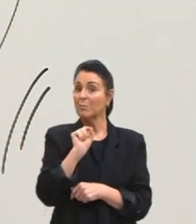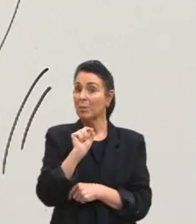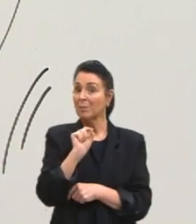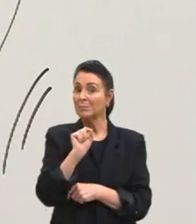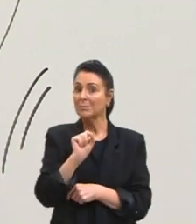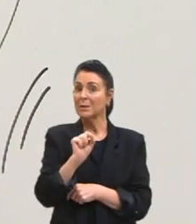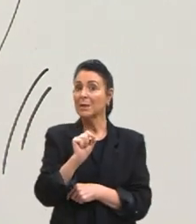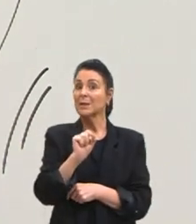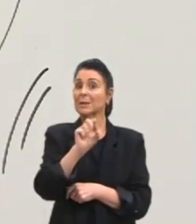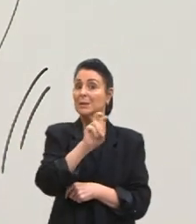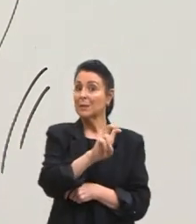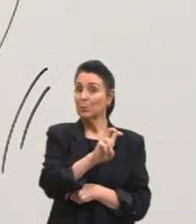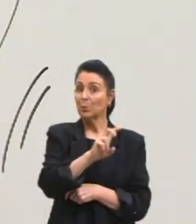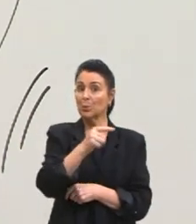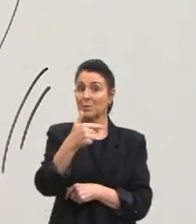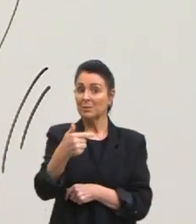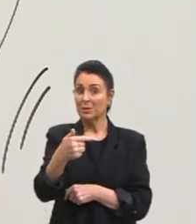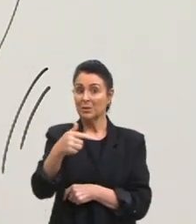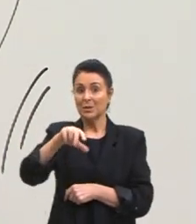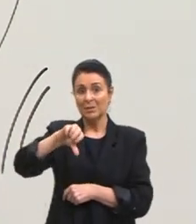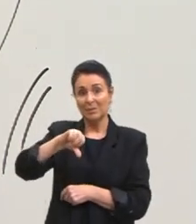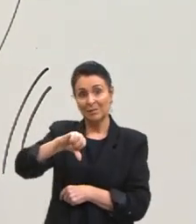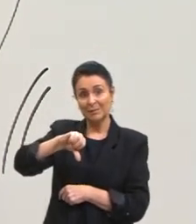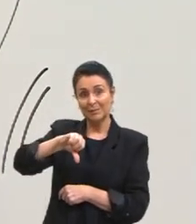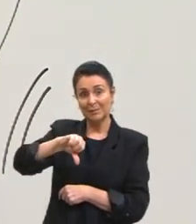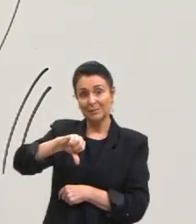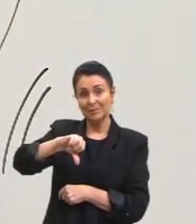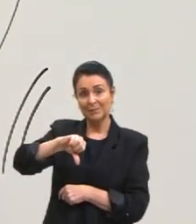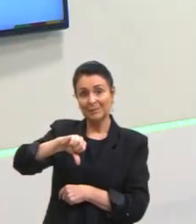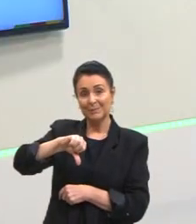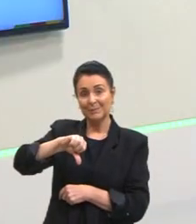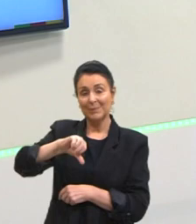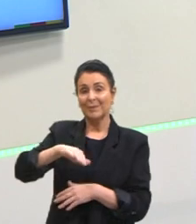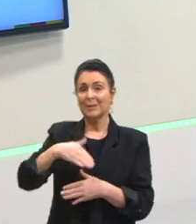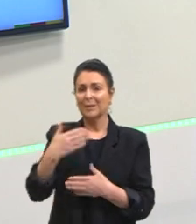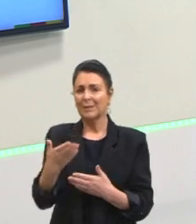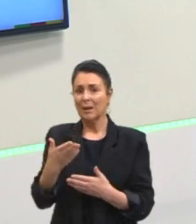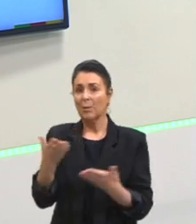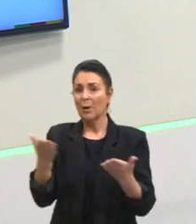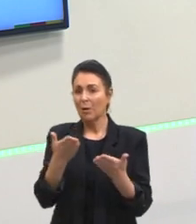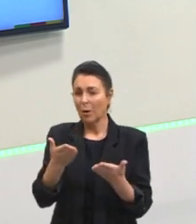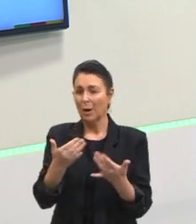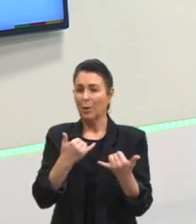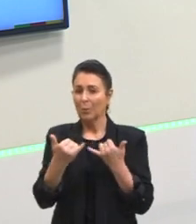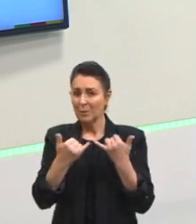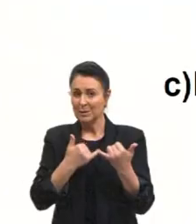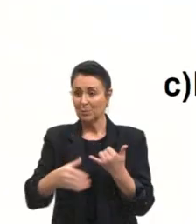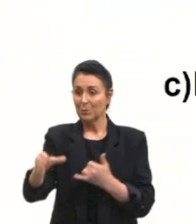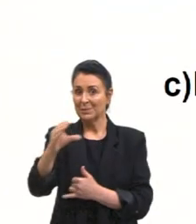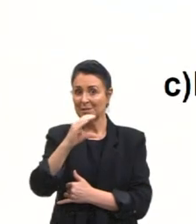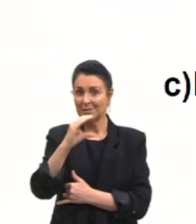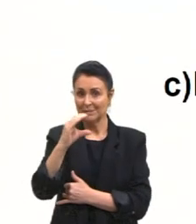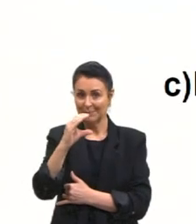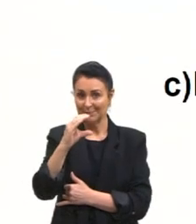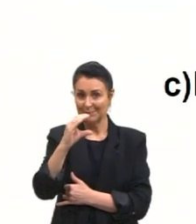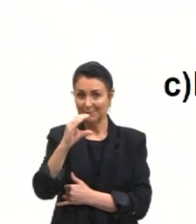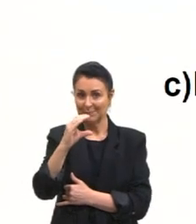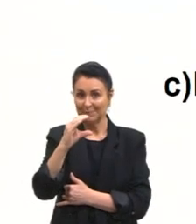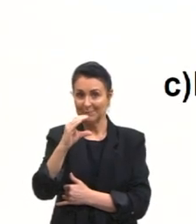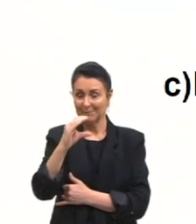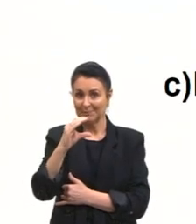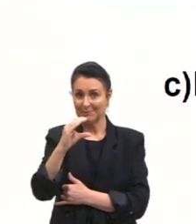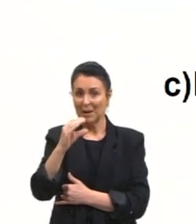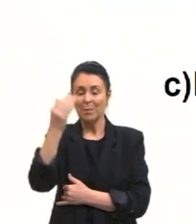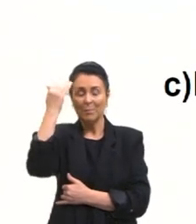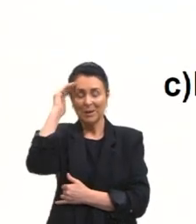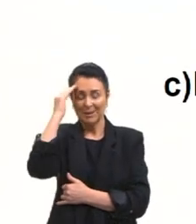respectivamente, 5, 7 e 9. Então, vamos ler o exemplo C, então, para que a gente possa entender